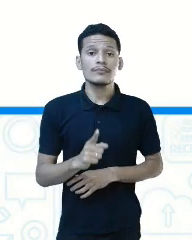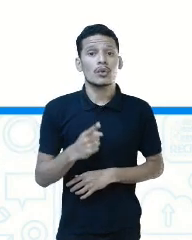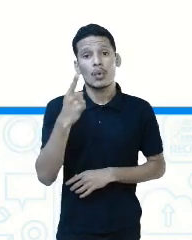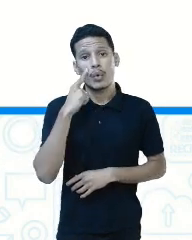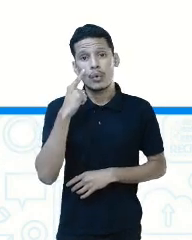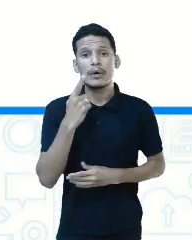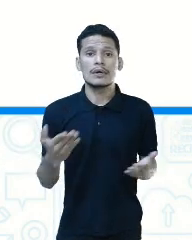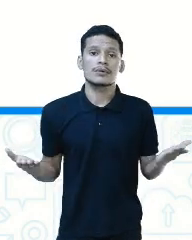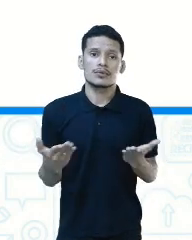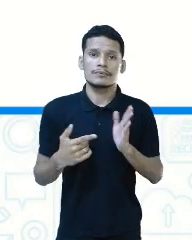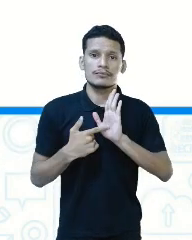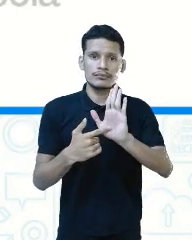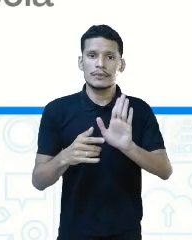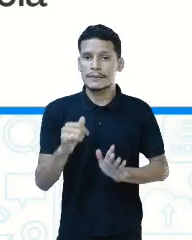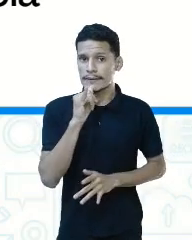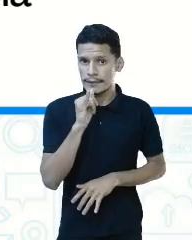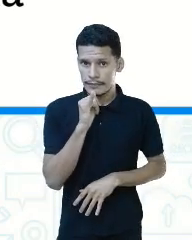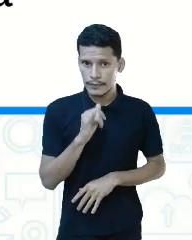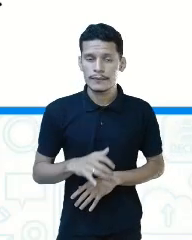ver alguns exemplos.